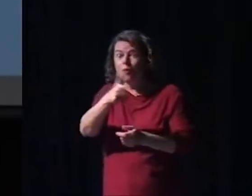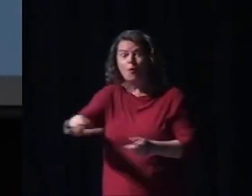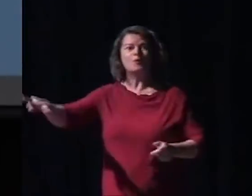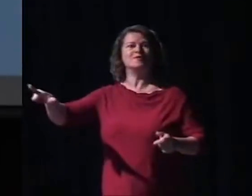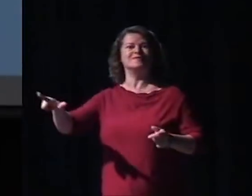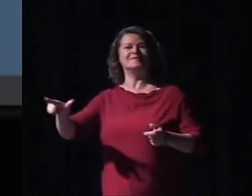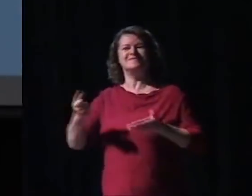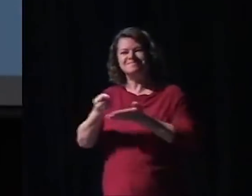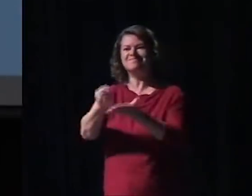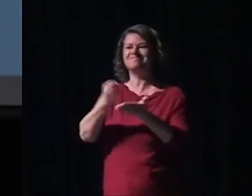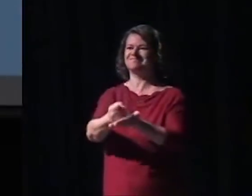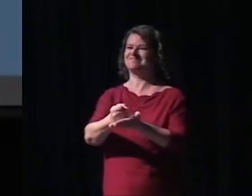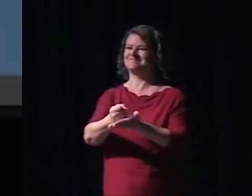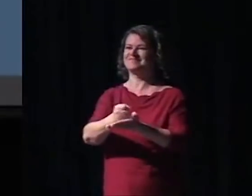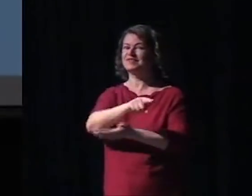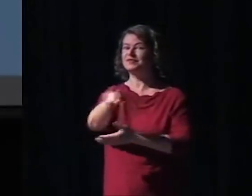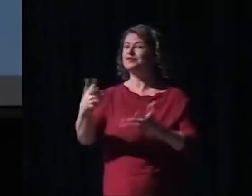hoje.